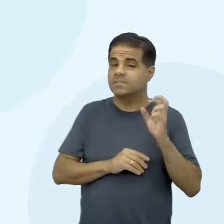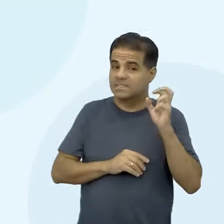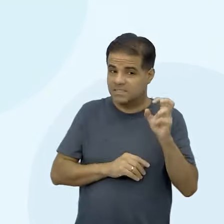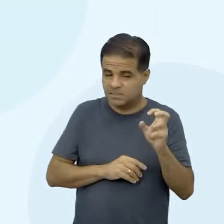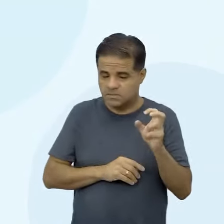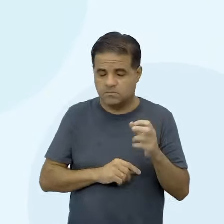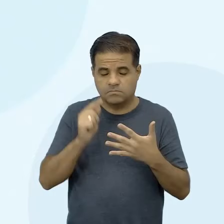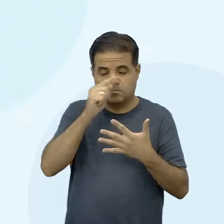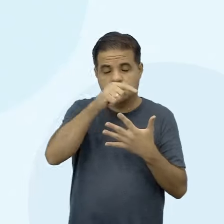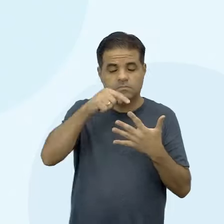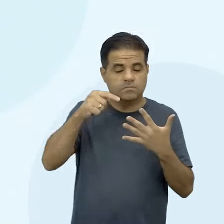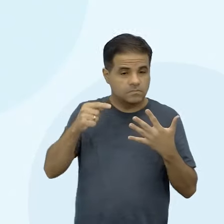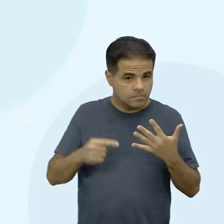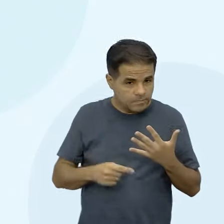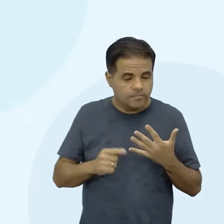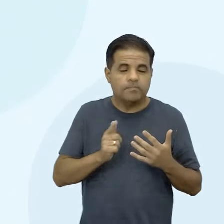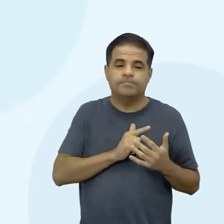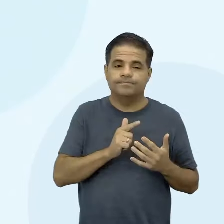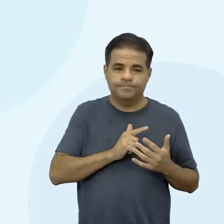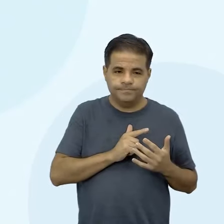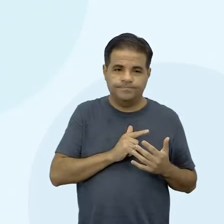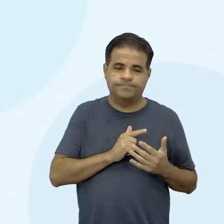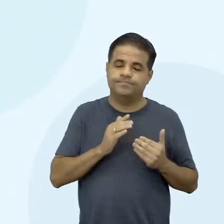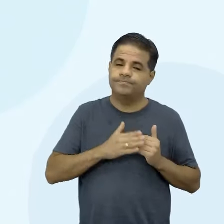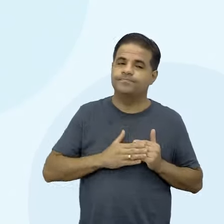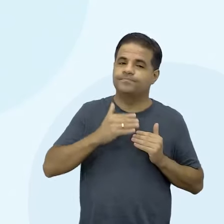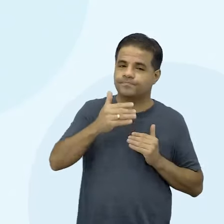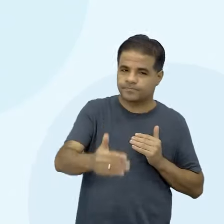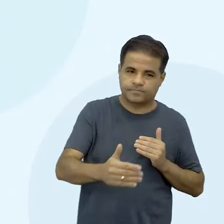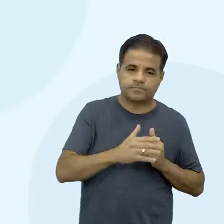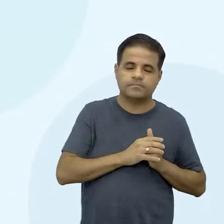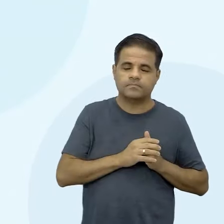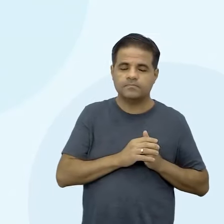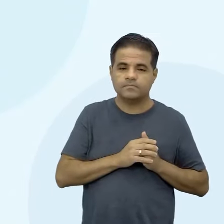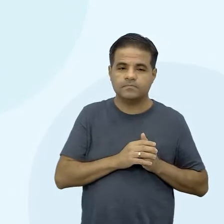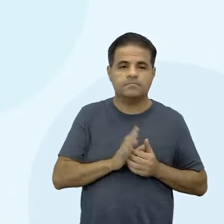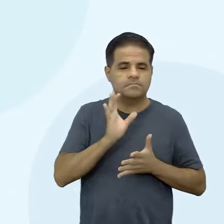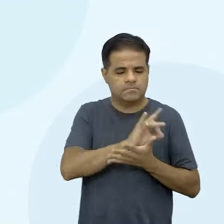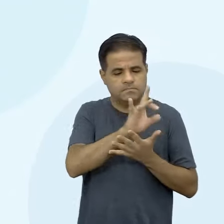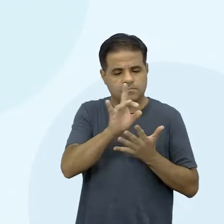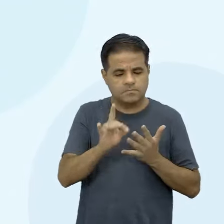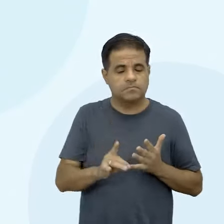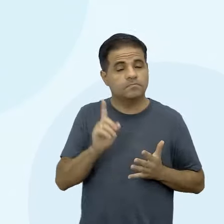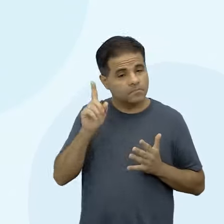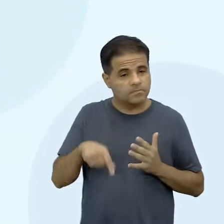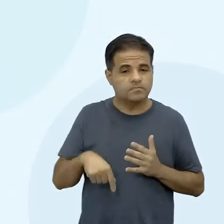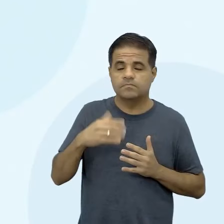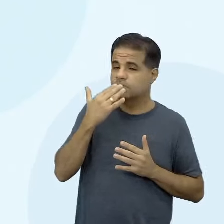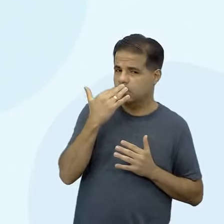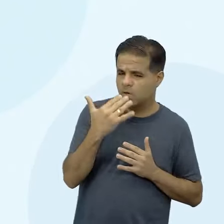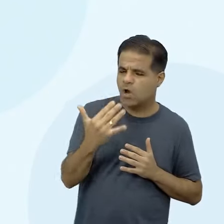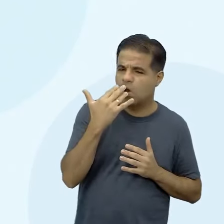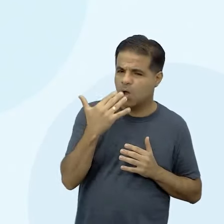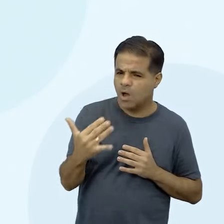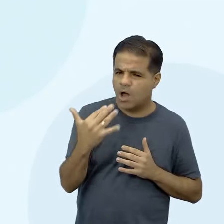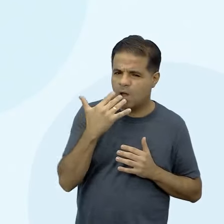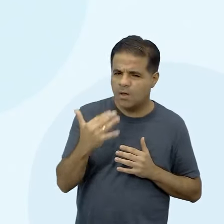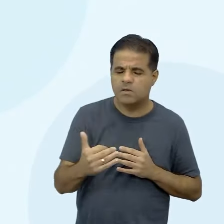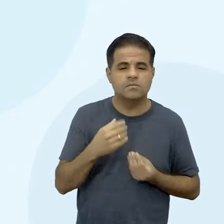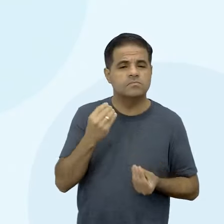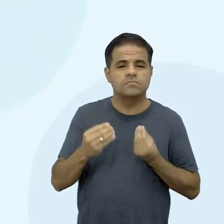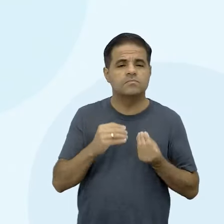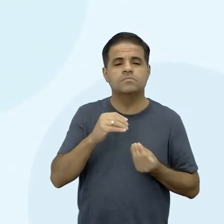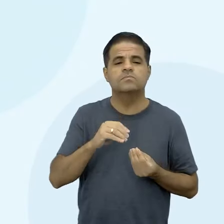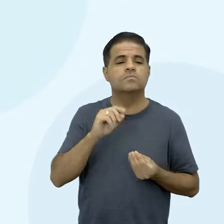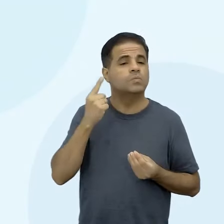5 componentes, tá? Componentes curriculares. E cada um deles são esses que estão aí coloridos. Eu vou ler para vocês. Então, o